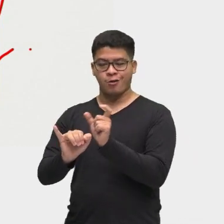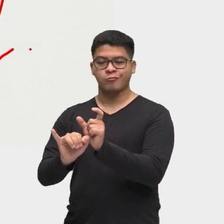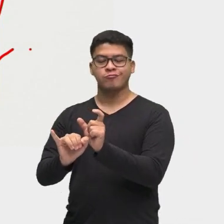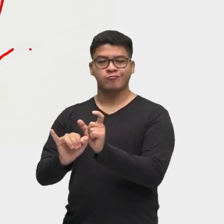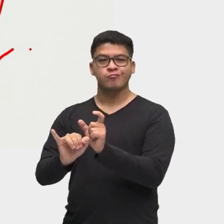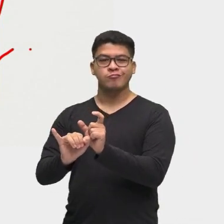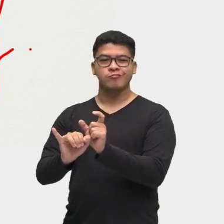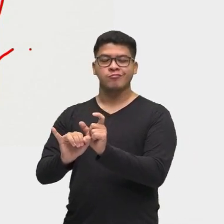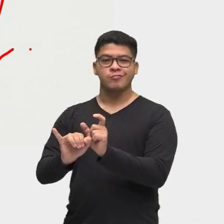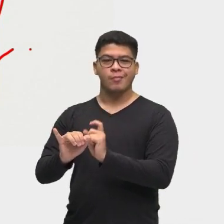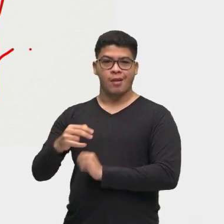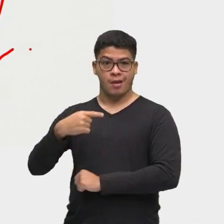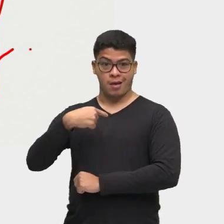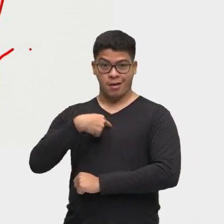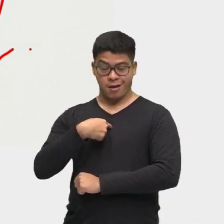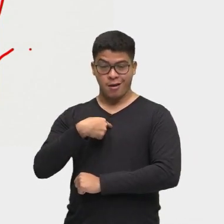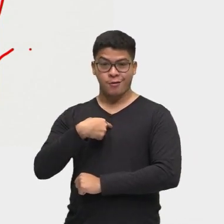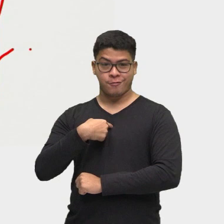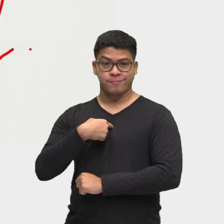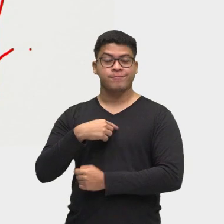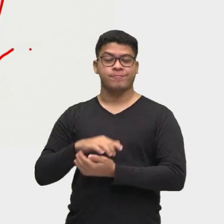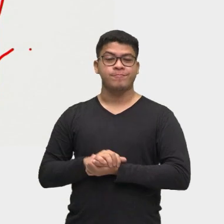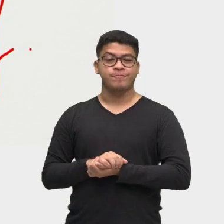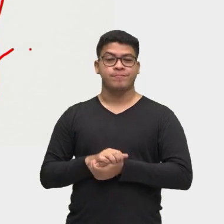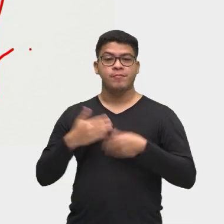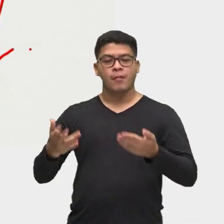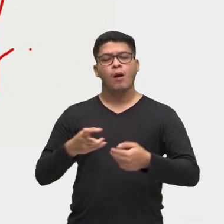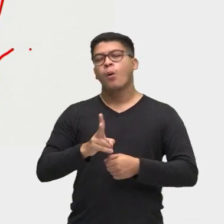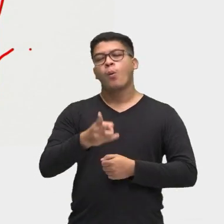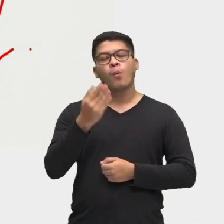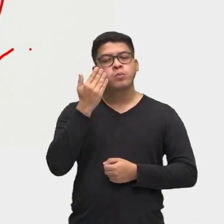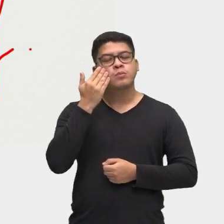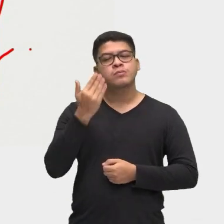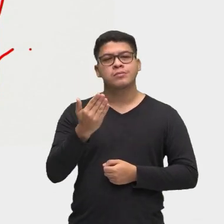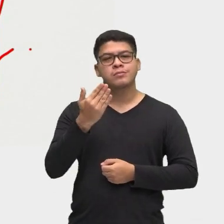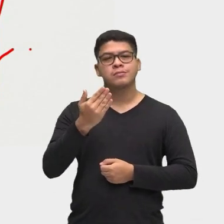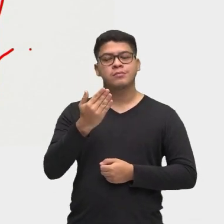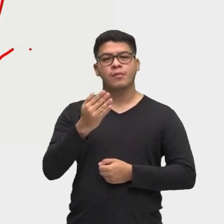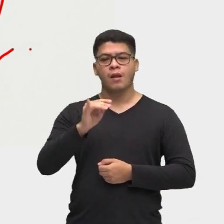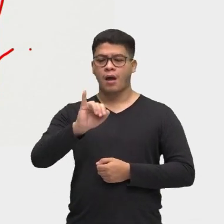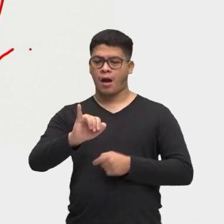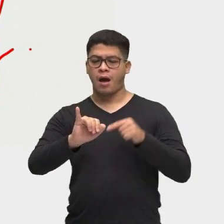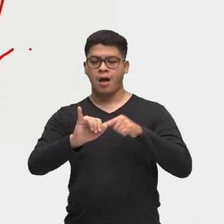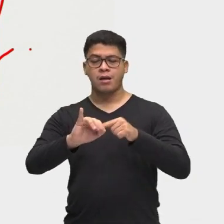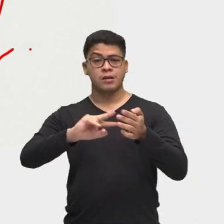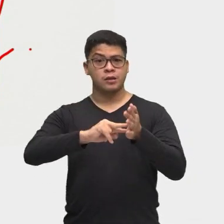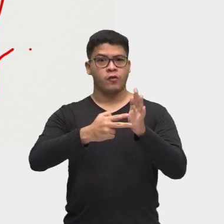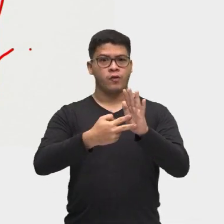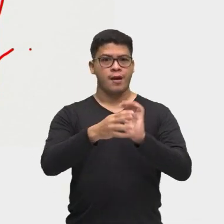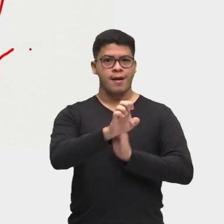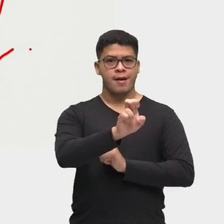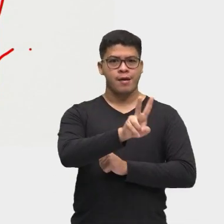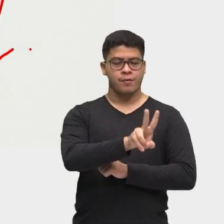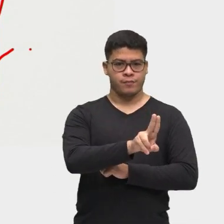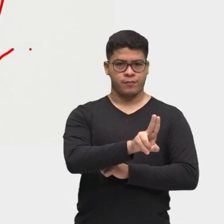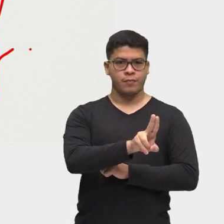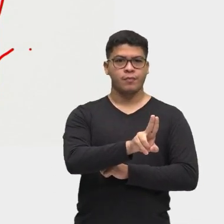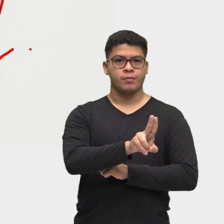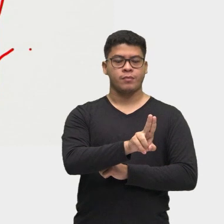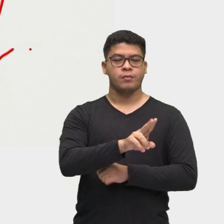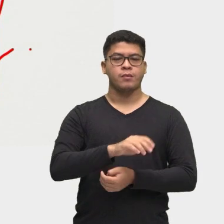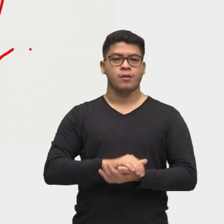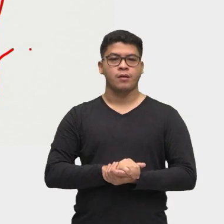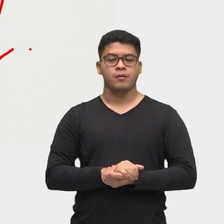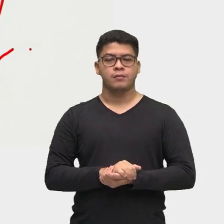o pronome reflexivo que é relacionado ao pronome I, eu, é o myself. I